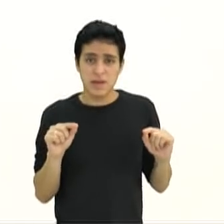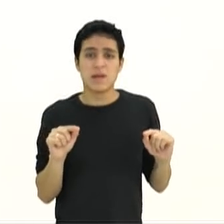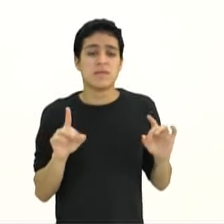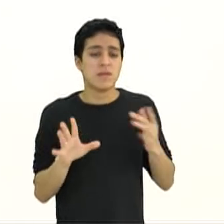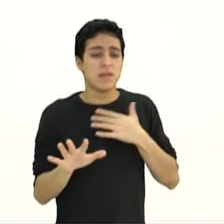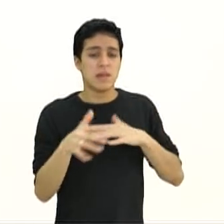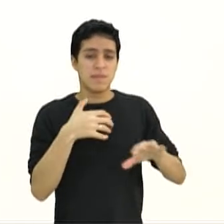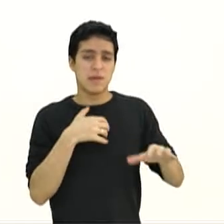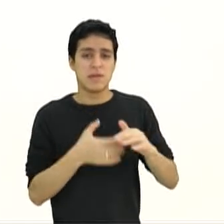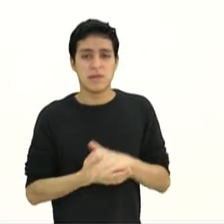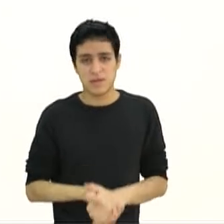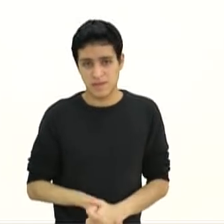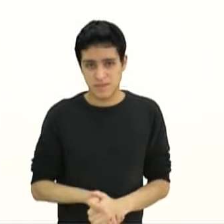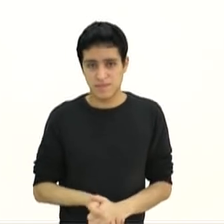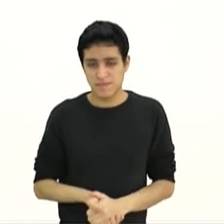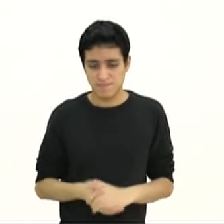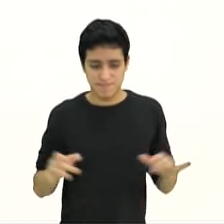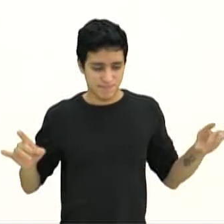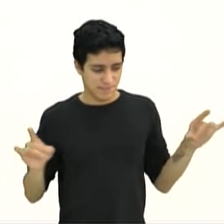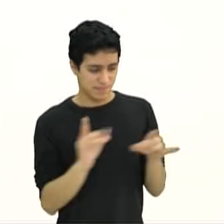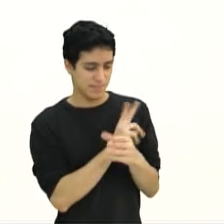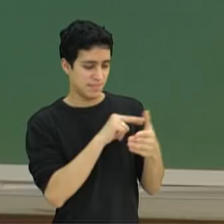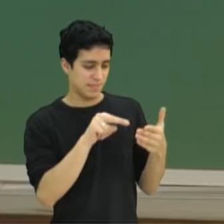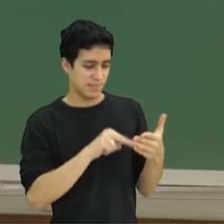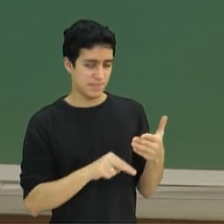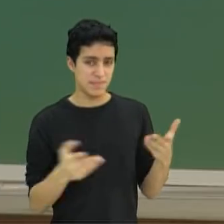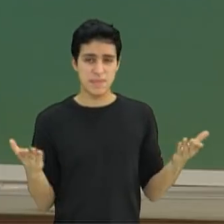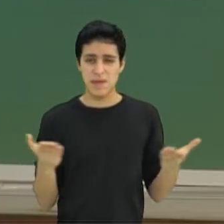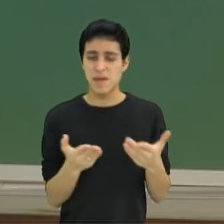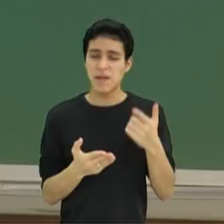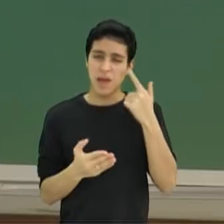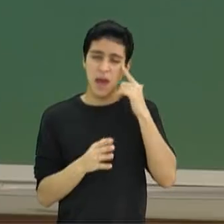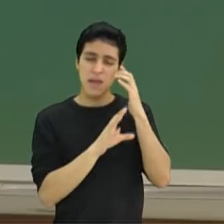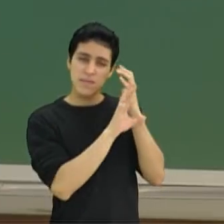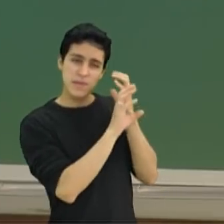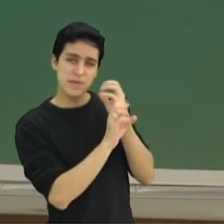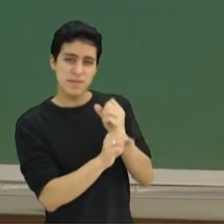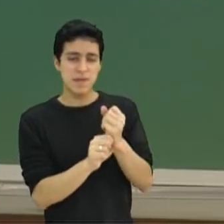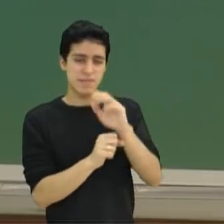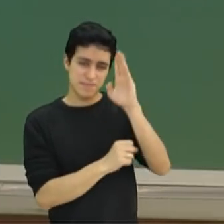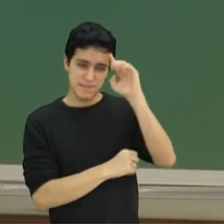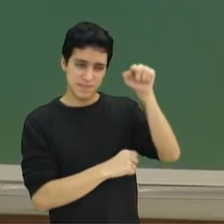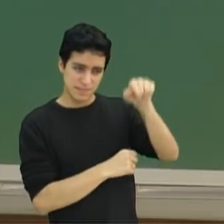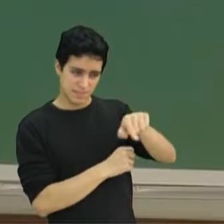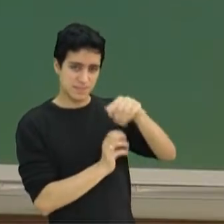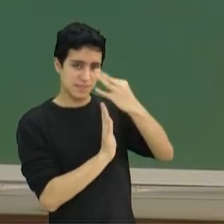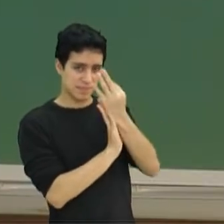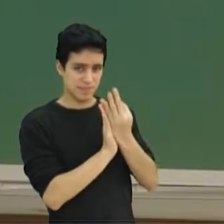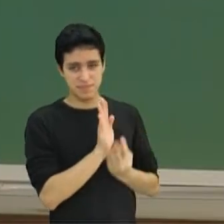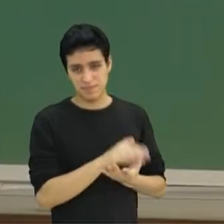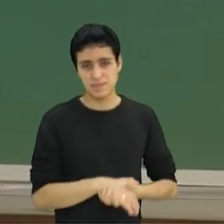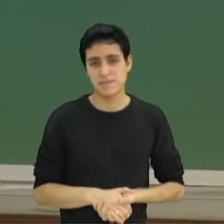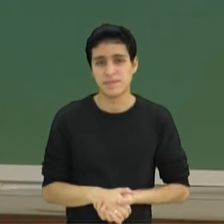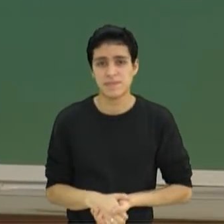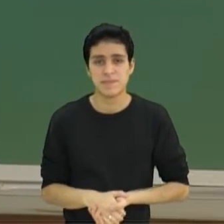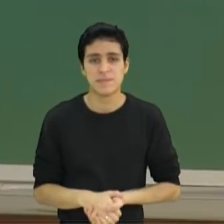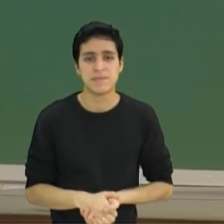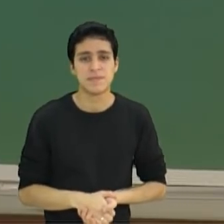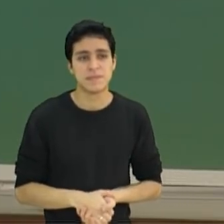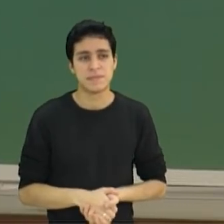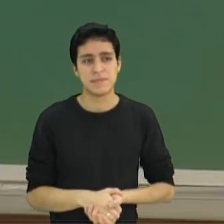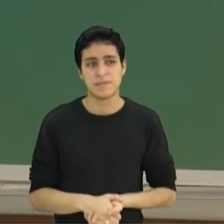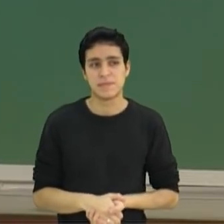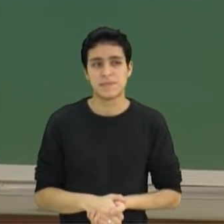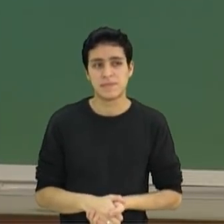empatia. Encerramos a leitura do fragmento, vamos retomar algumas ideias principais que foram abordadas.